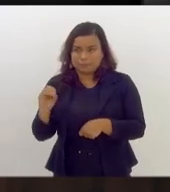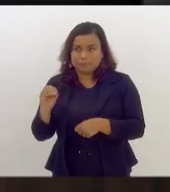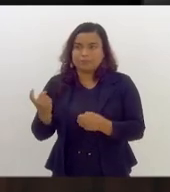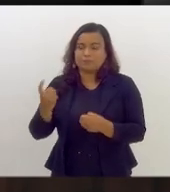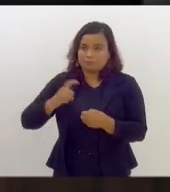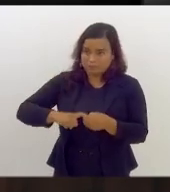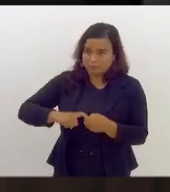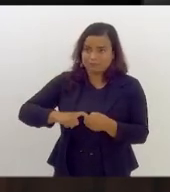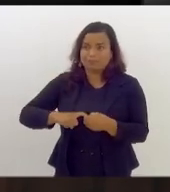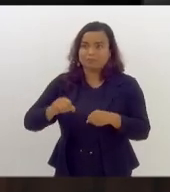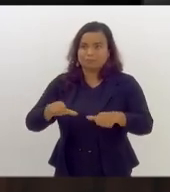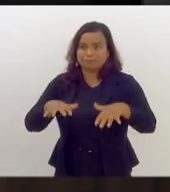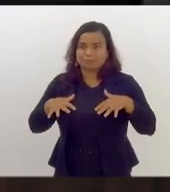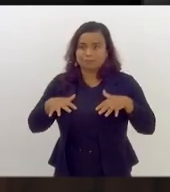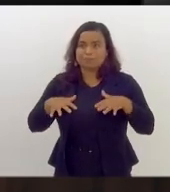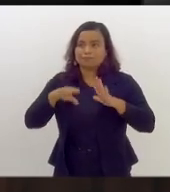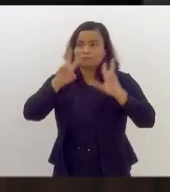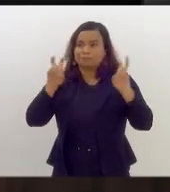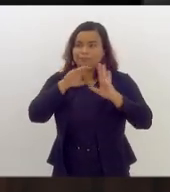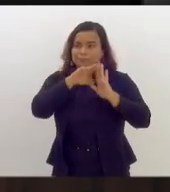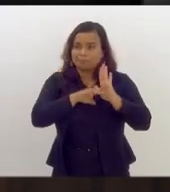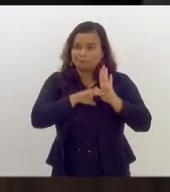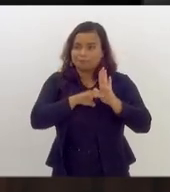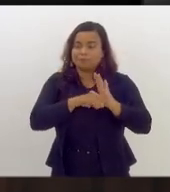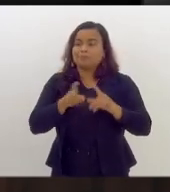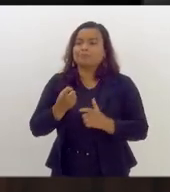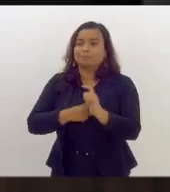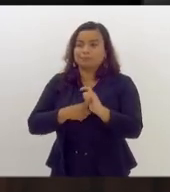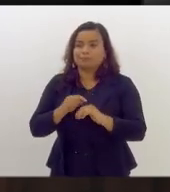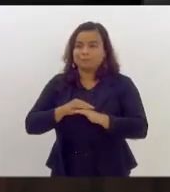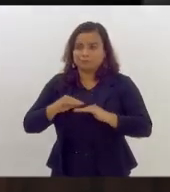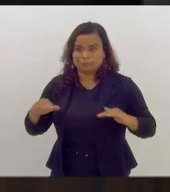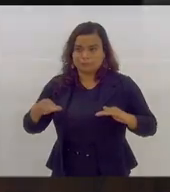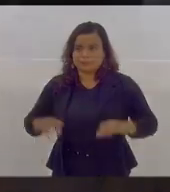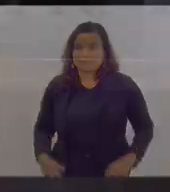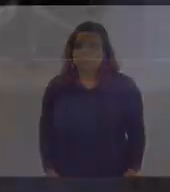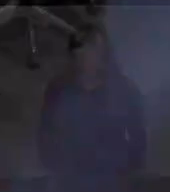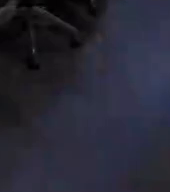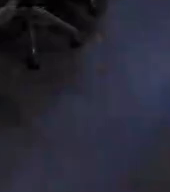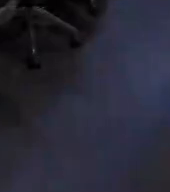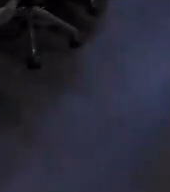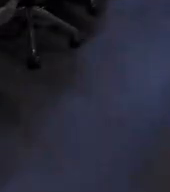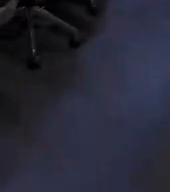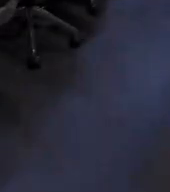quando retornaremos com a ordem do dia está suspensa a sessão